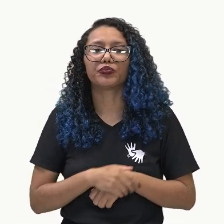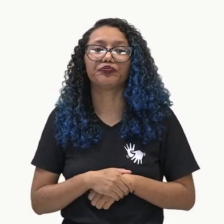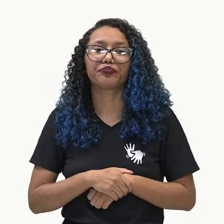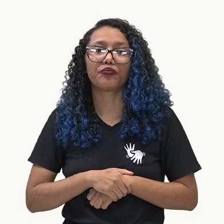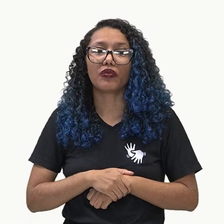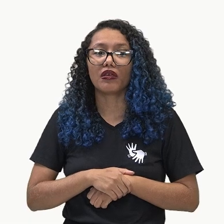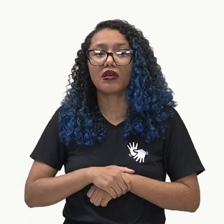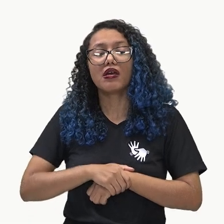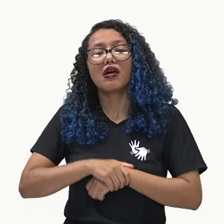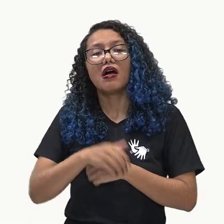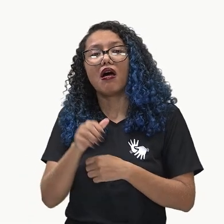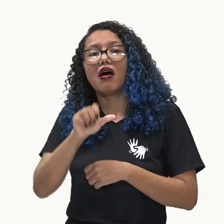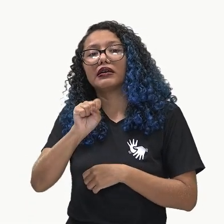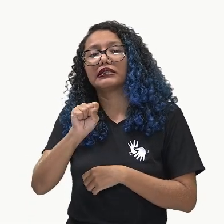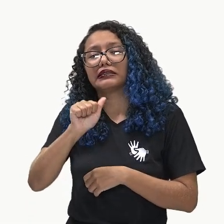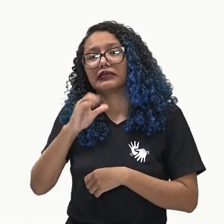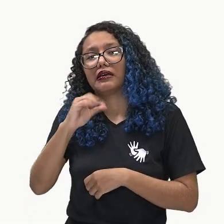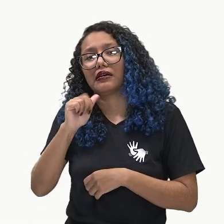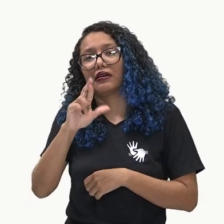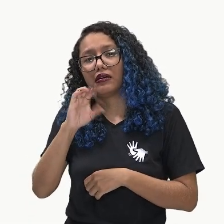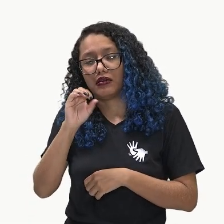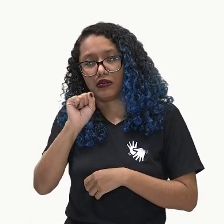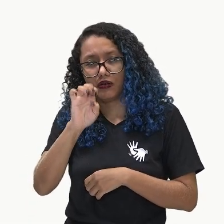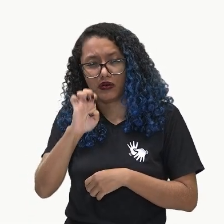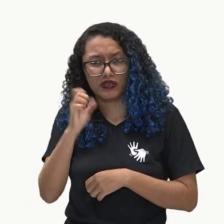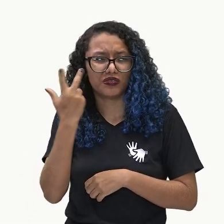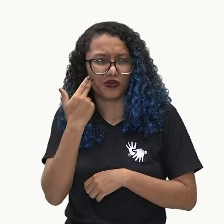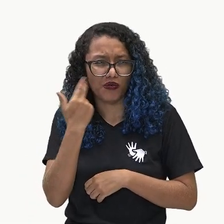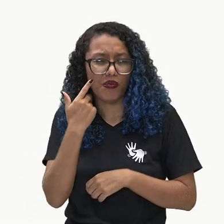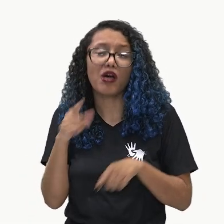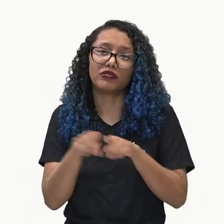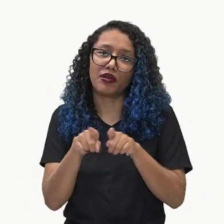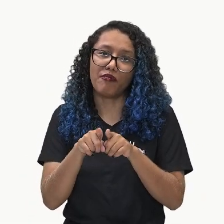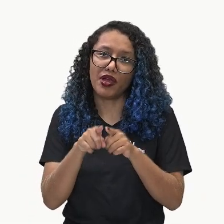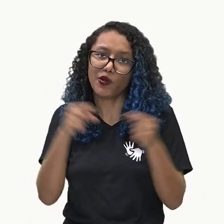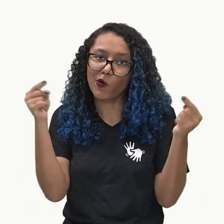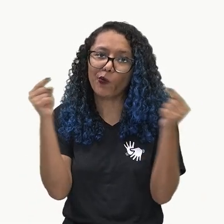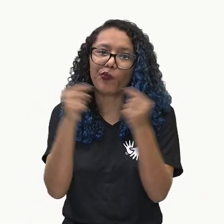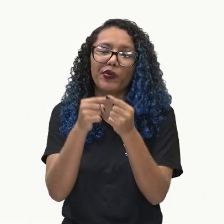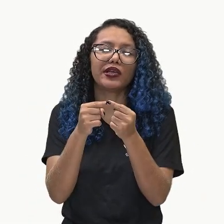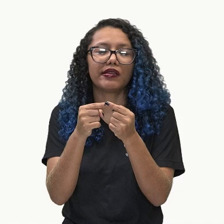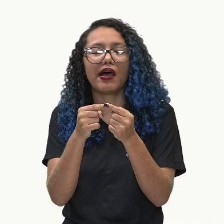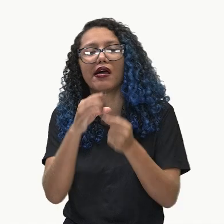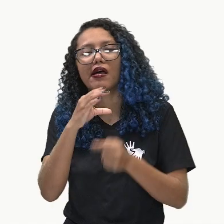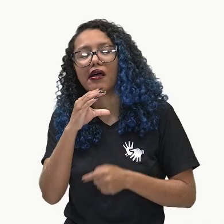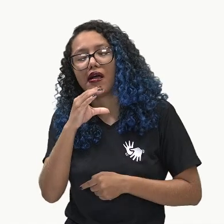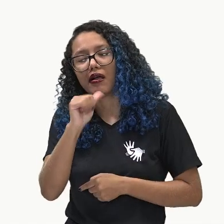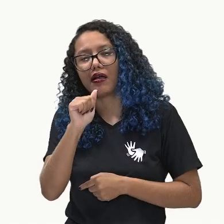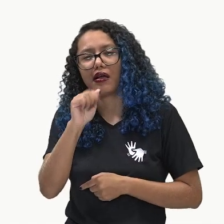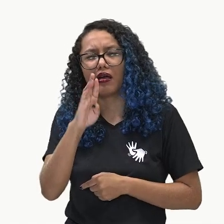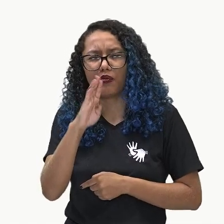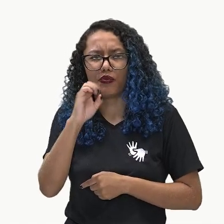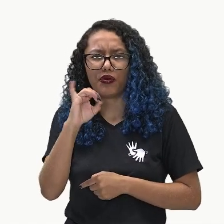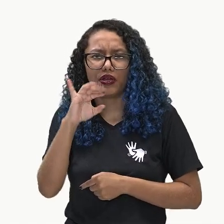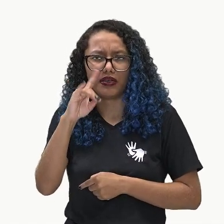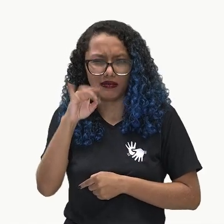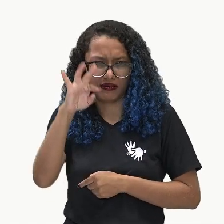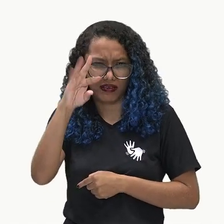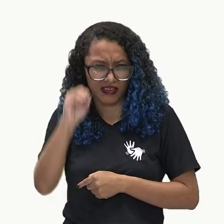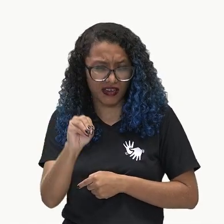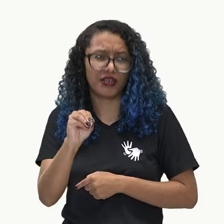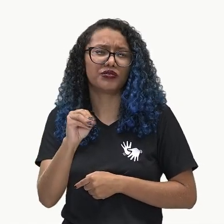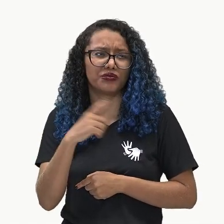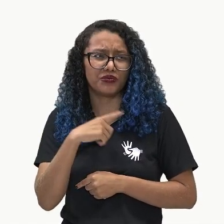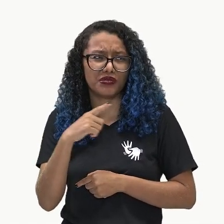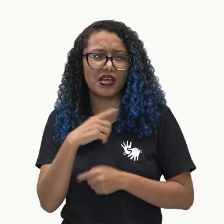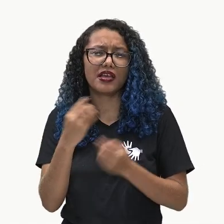a sacarose, que também é um exemplo de carboidrato, é uma substância orgânica natural, é encontrado em diversas